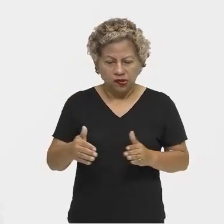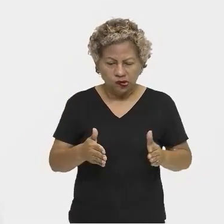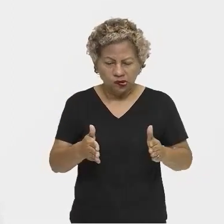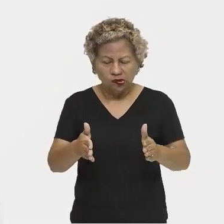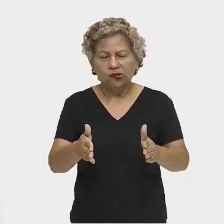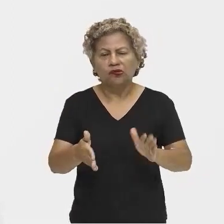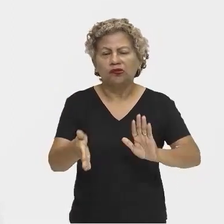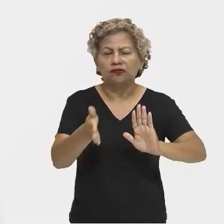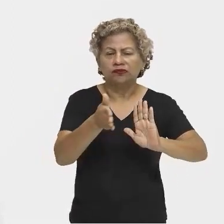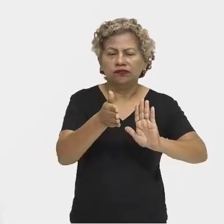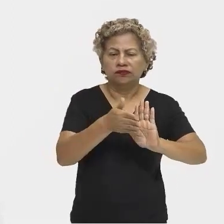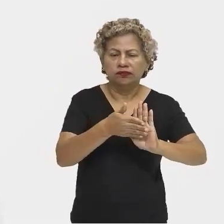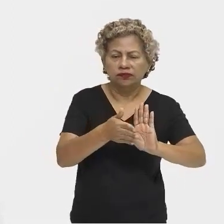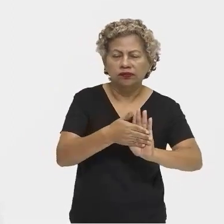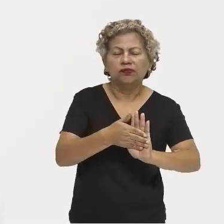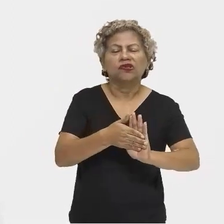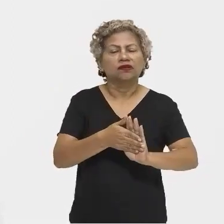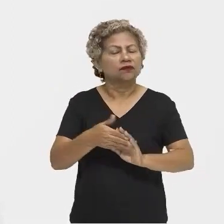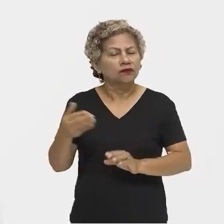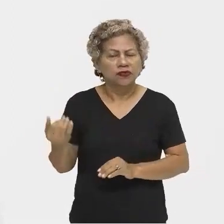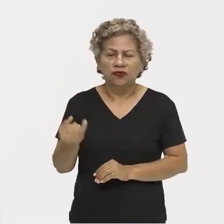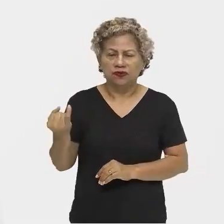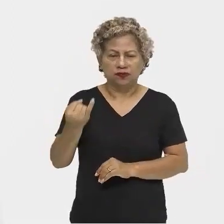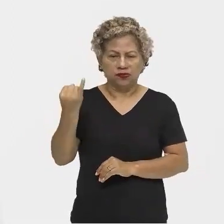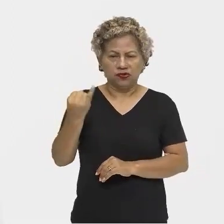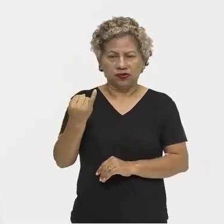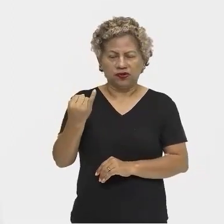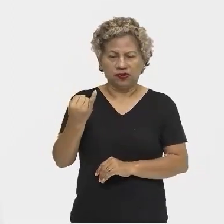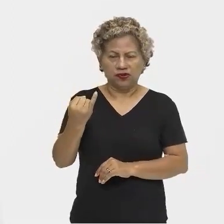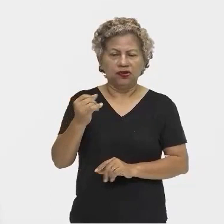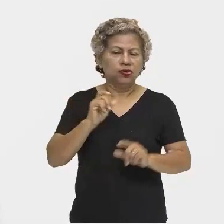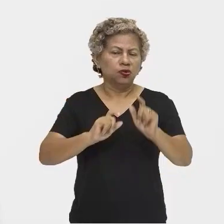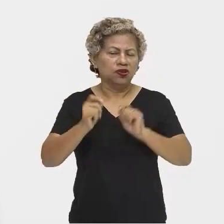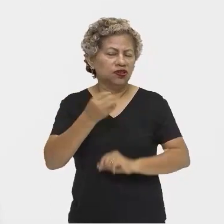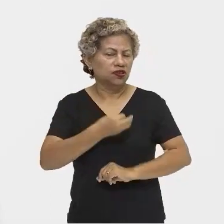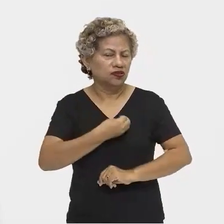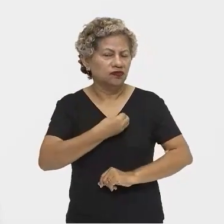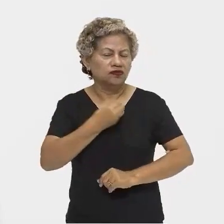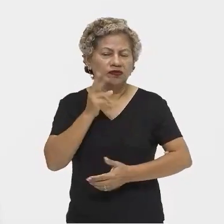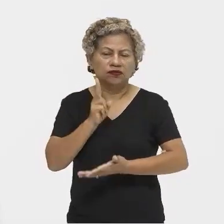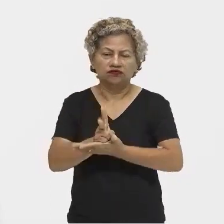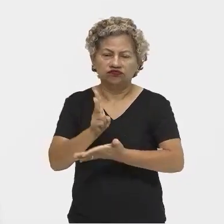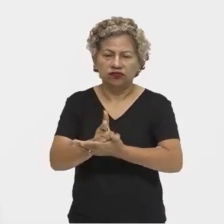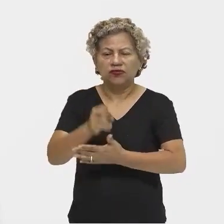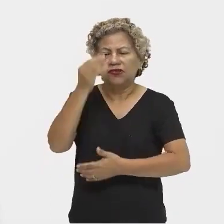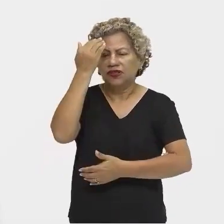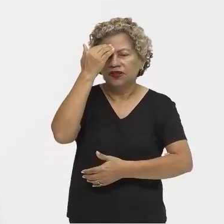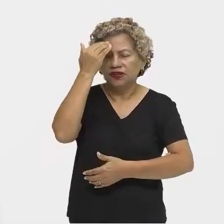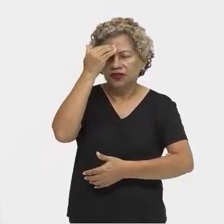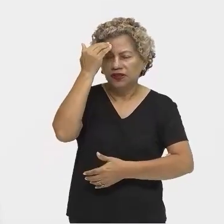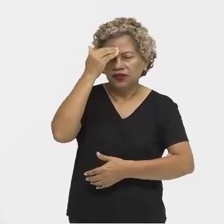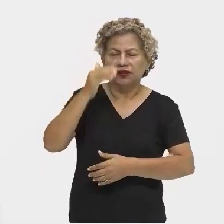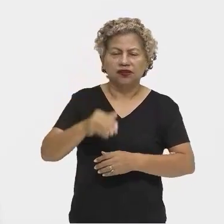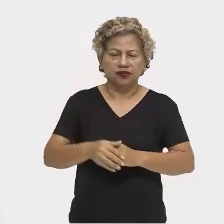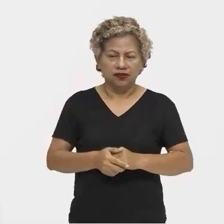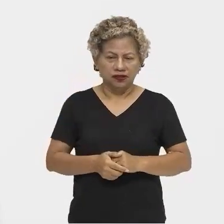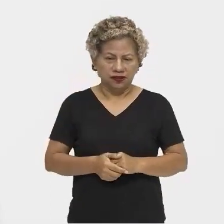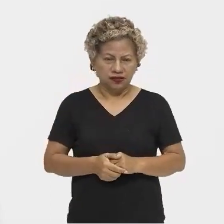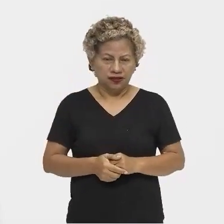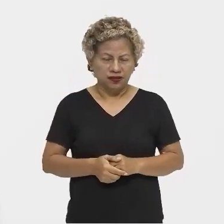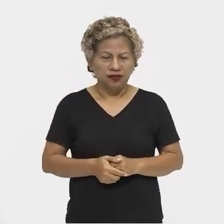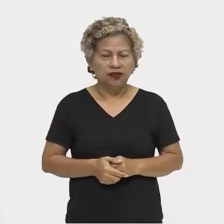em saber o que é importante para nós e o que nós vivemos sem. Para compreendermos nossos propósitos, precisamos estar